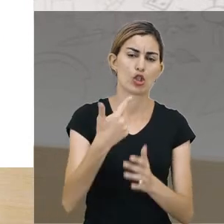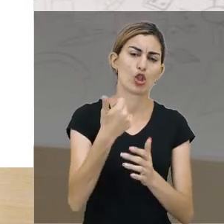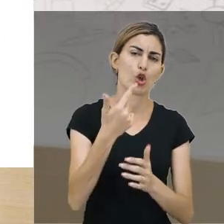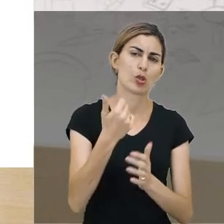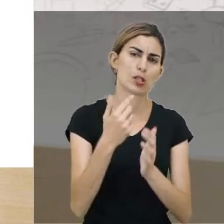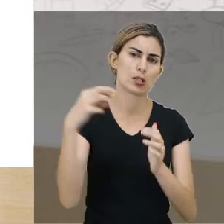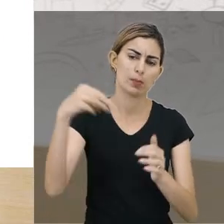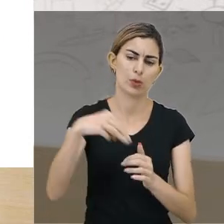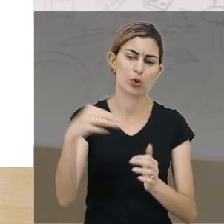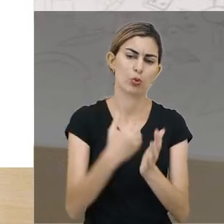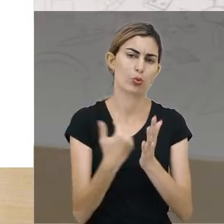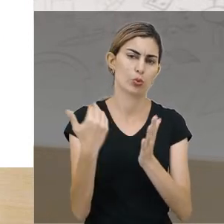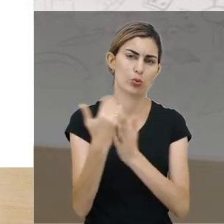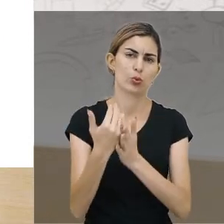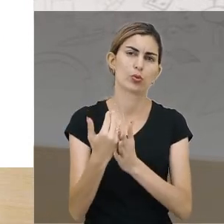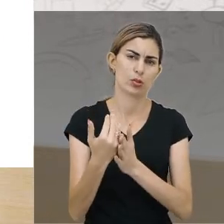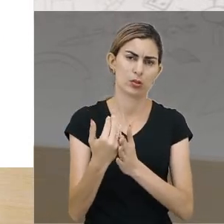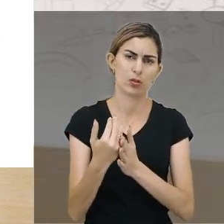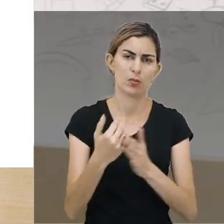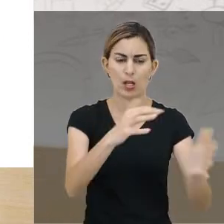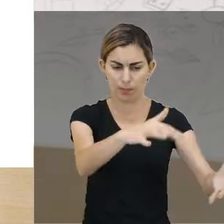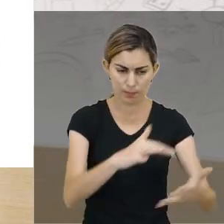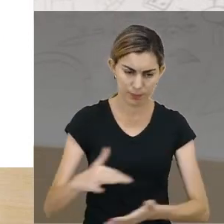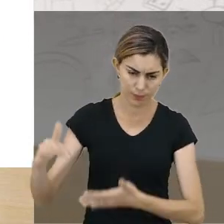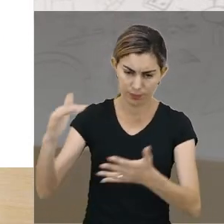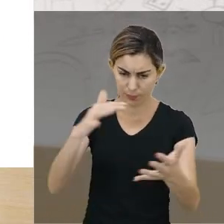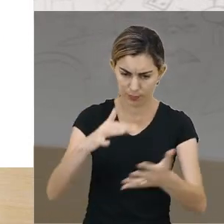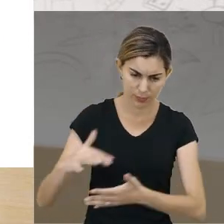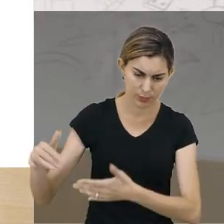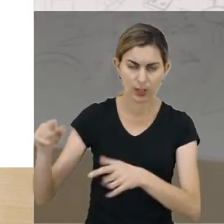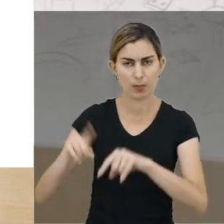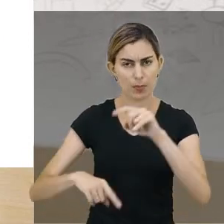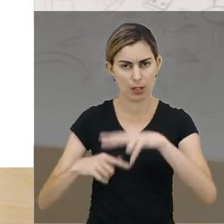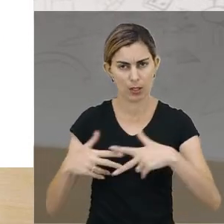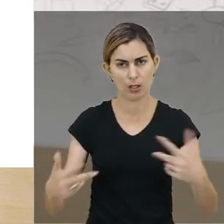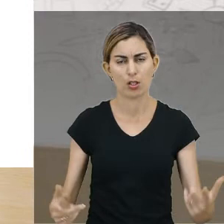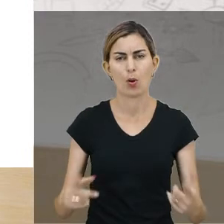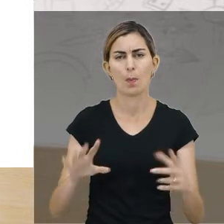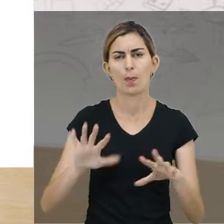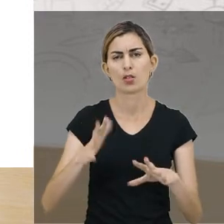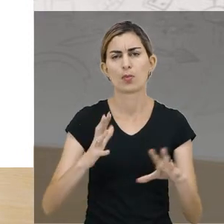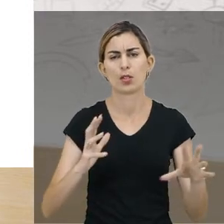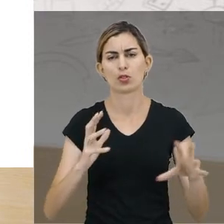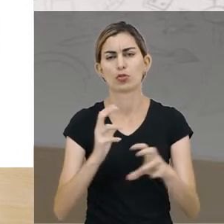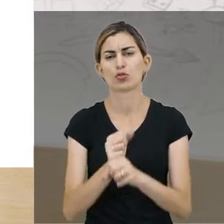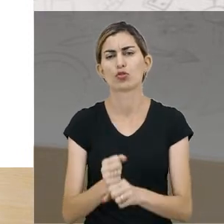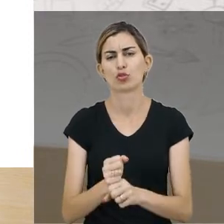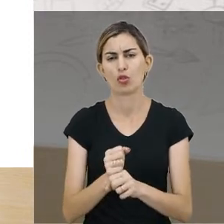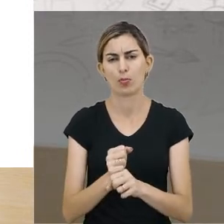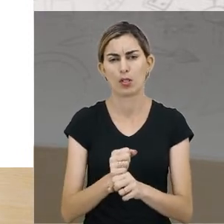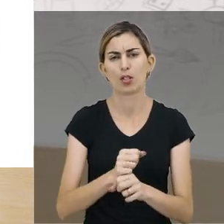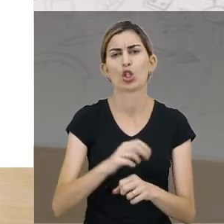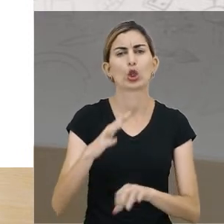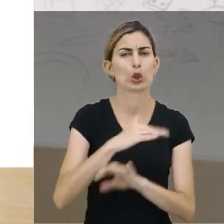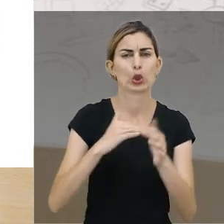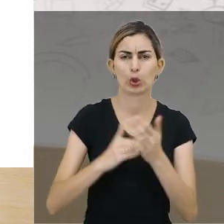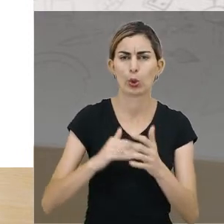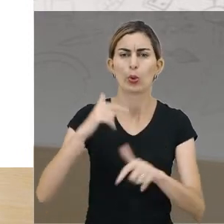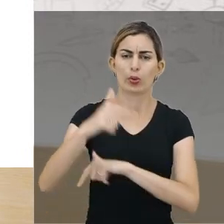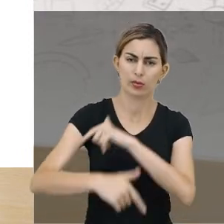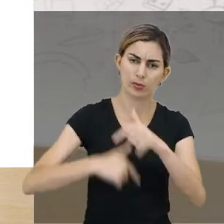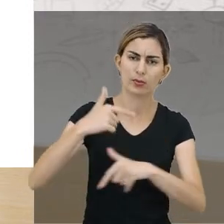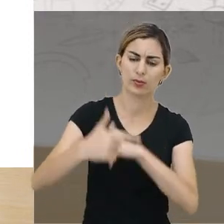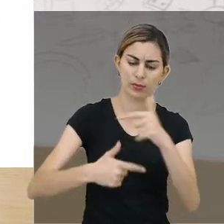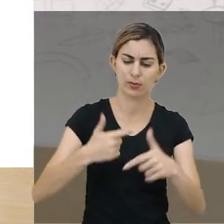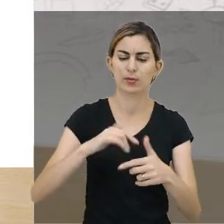12 minutos para a descarga desse material, assim fechando um ciclo que é repetido durante toda a sua